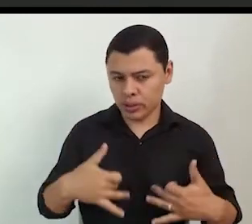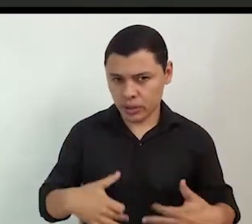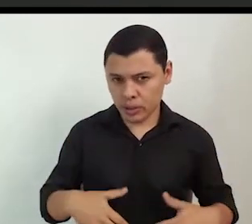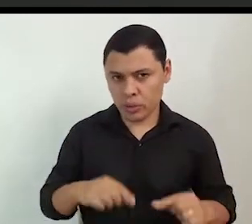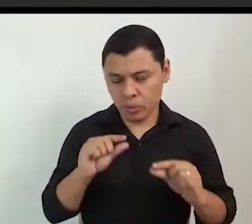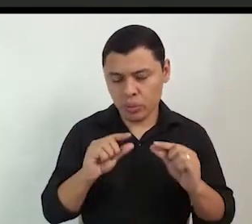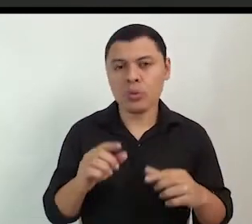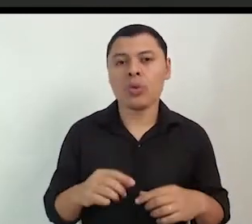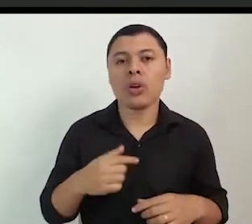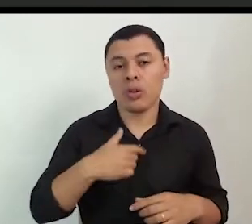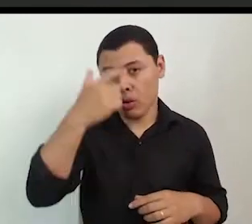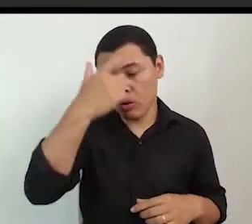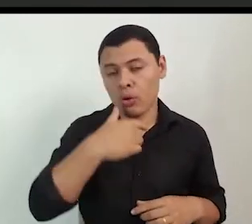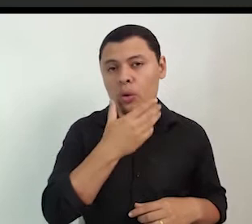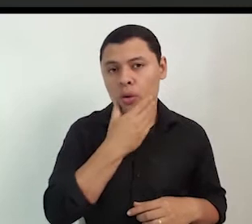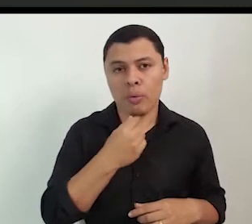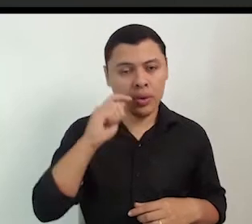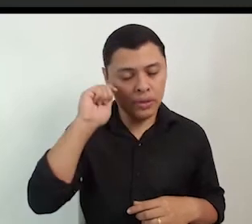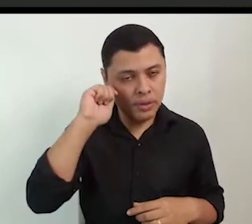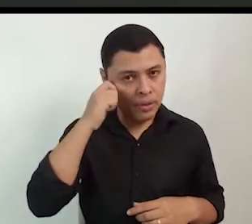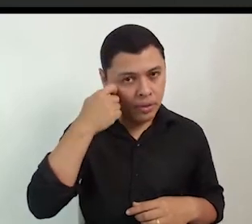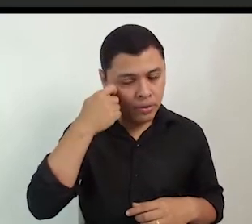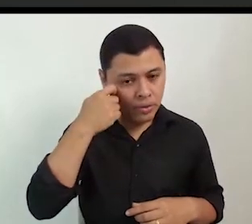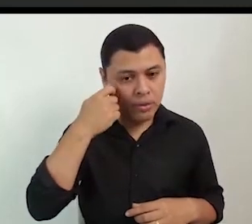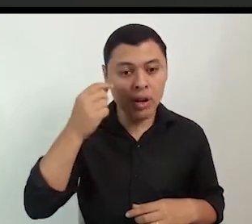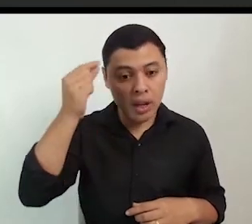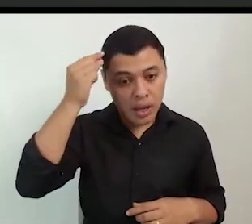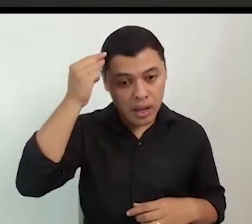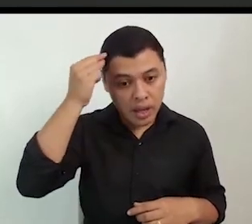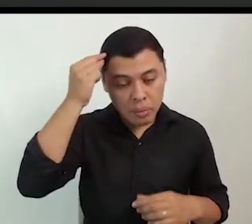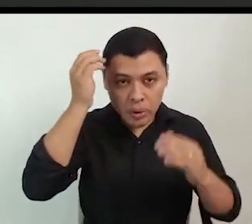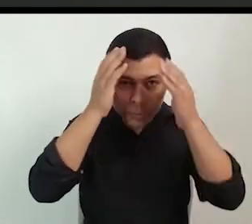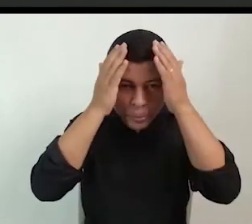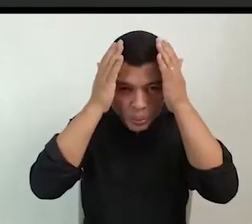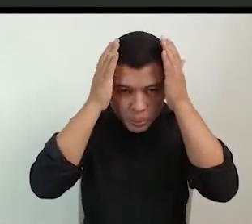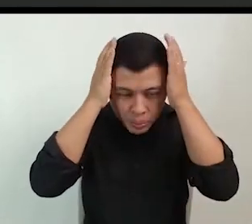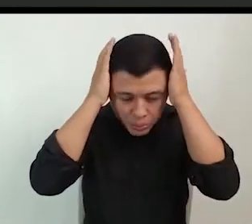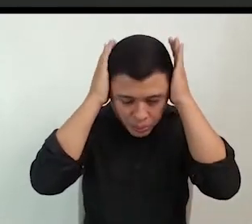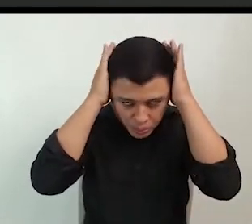eu sou um homem negro. Eu tenho cabelos curtos,